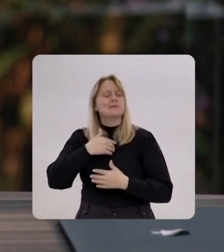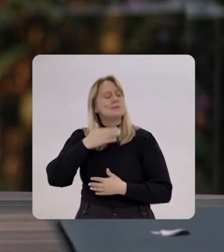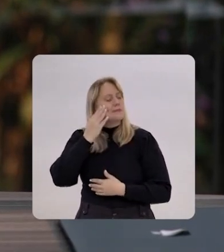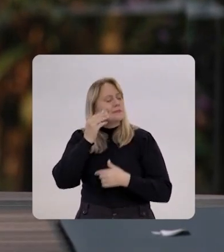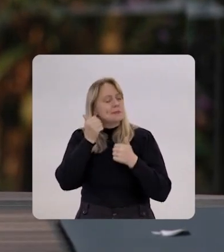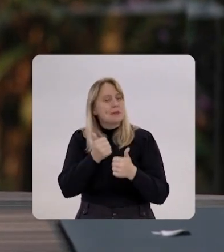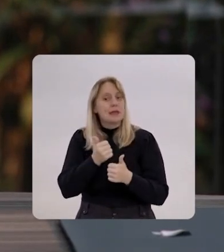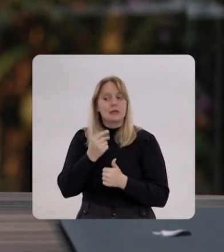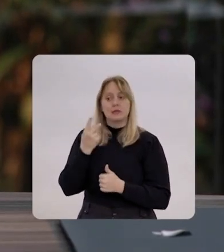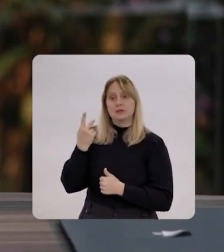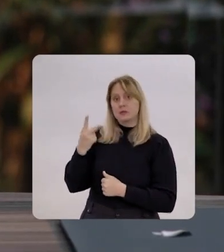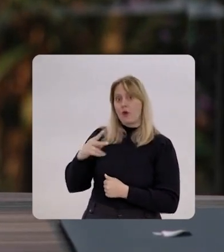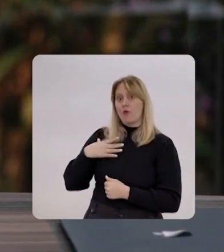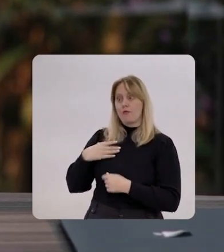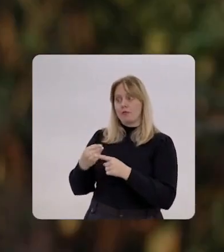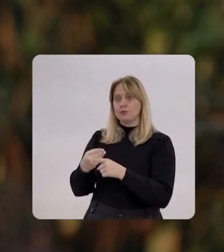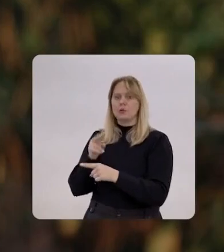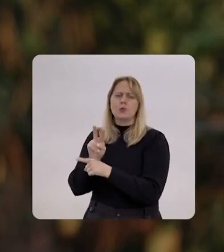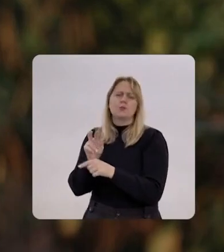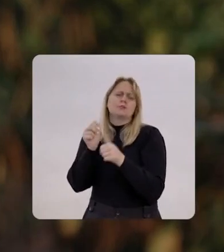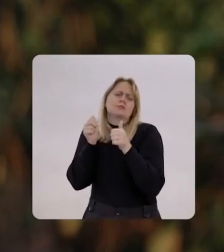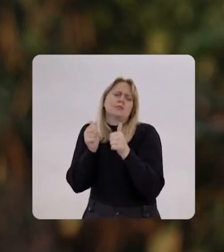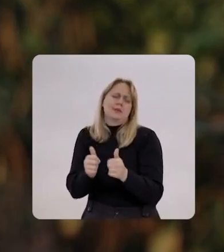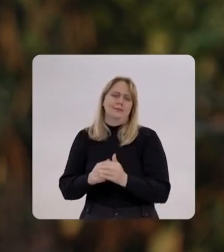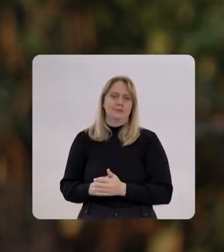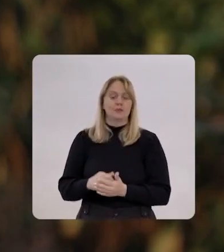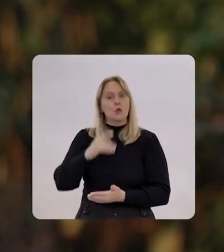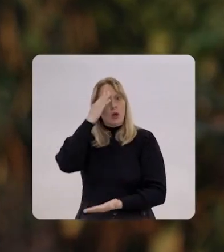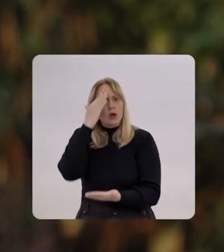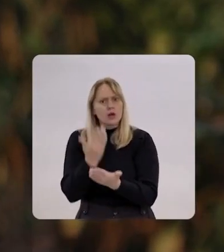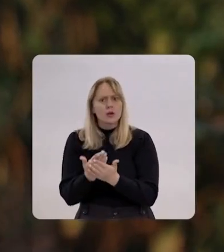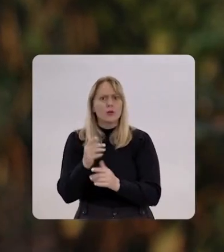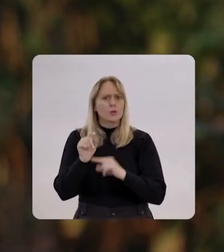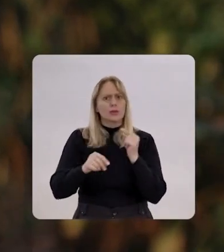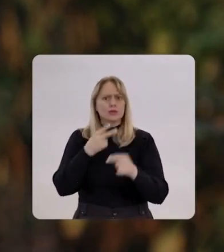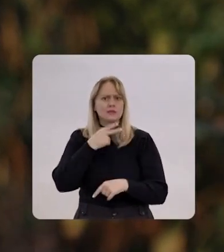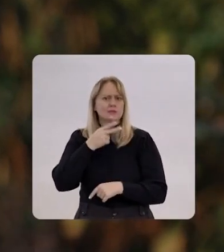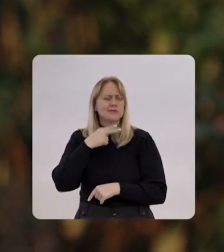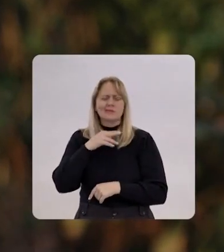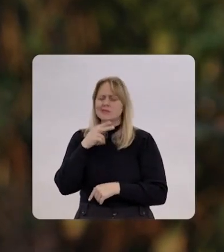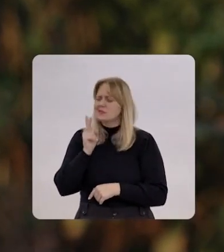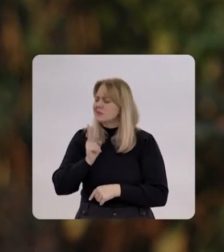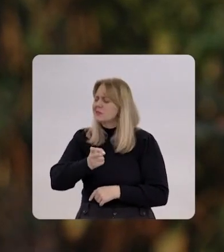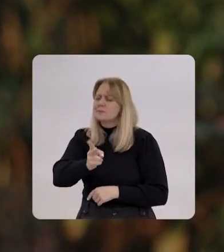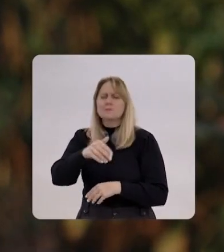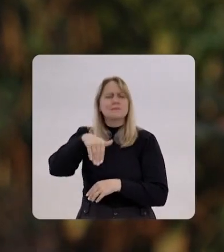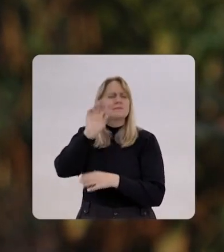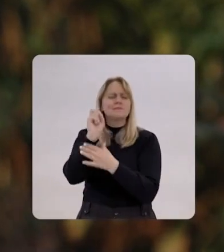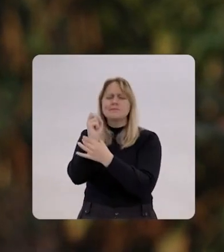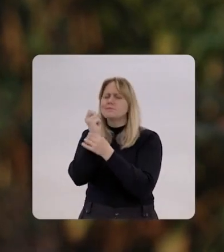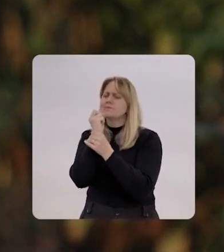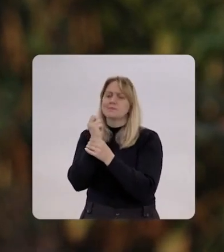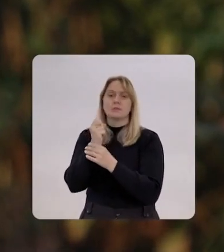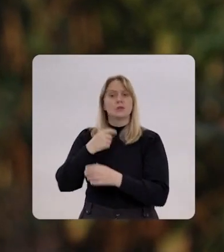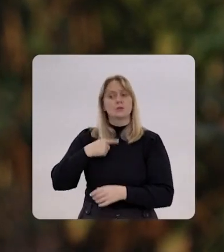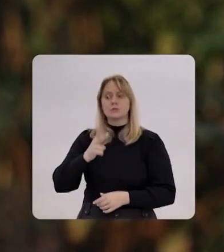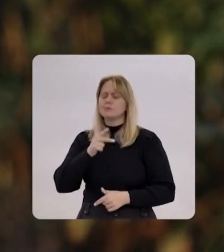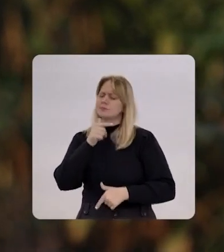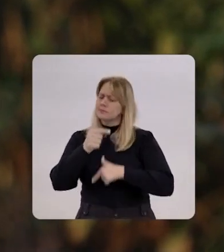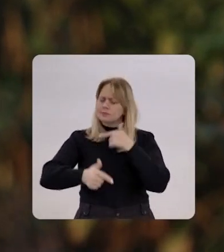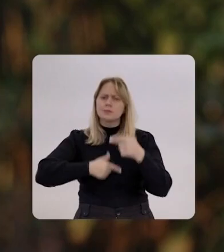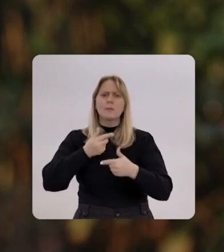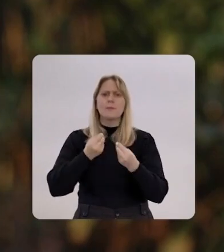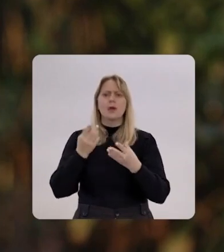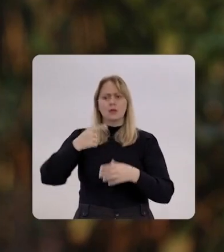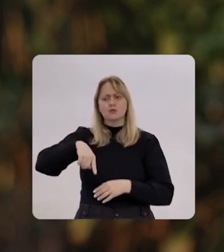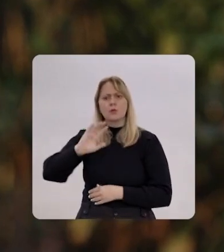seus filhos estarão protegidos. Acredito em uma Santa Cruz cada vez mais segura e vou continuar trabalhando para isso